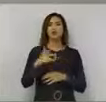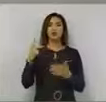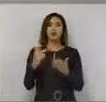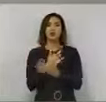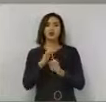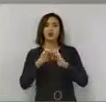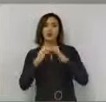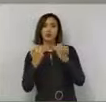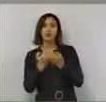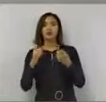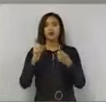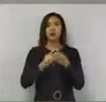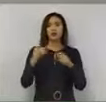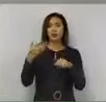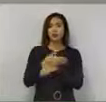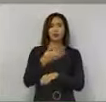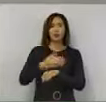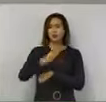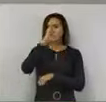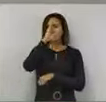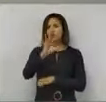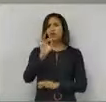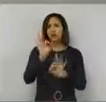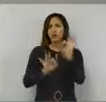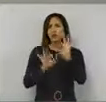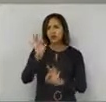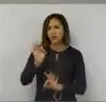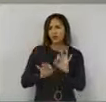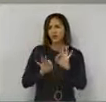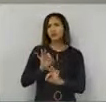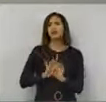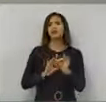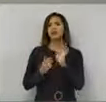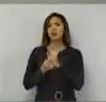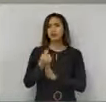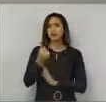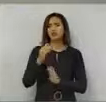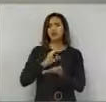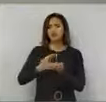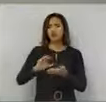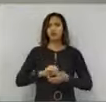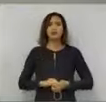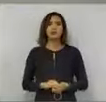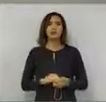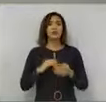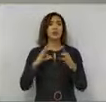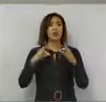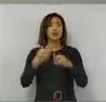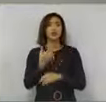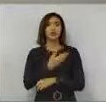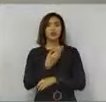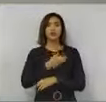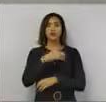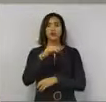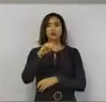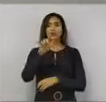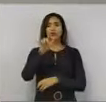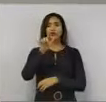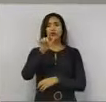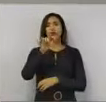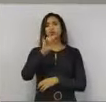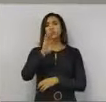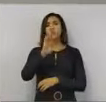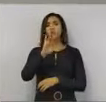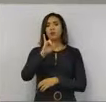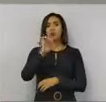evento e também vem participando ativamente na preparação do financiamento. A todos os colegas do BID, o Banco Interamericano